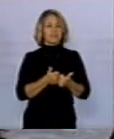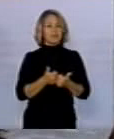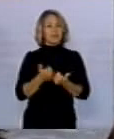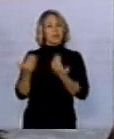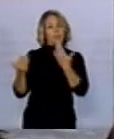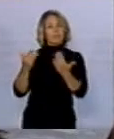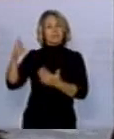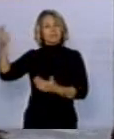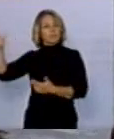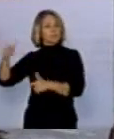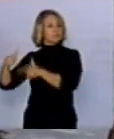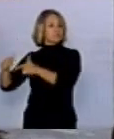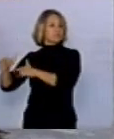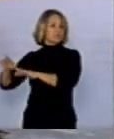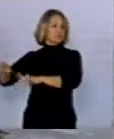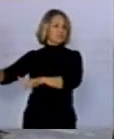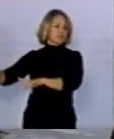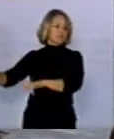serviços.